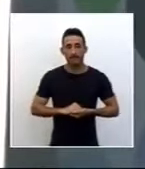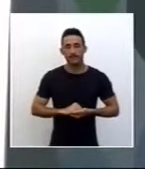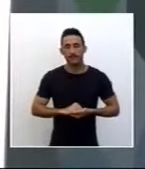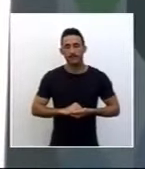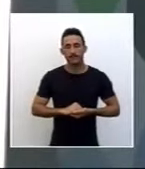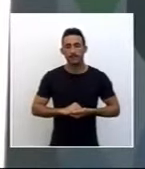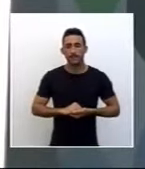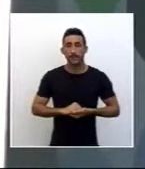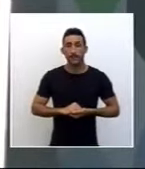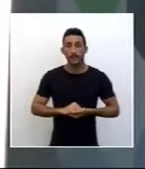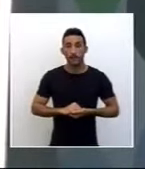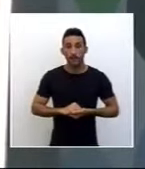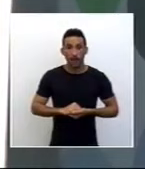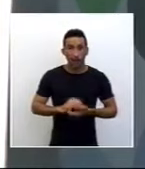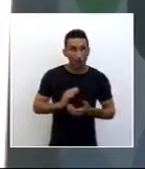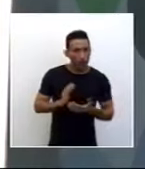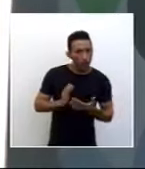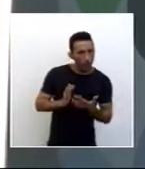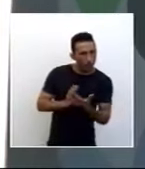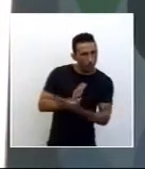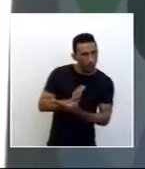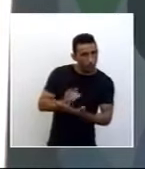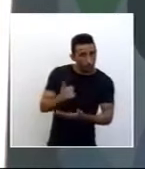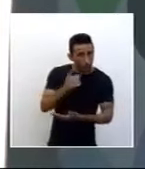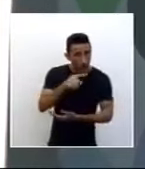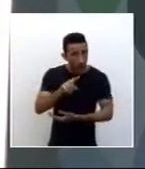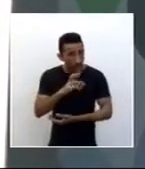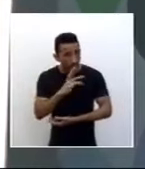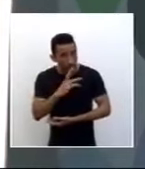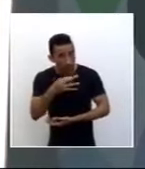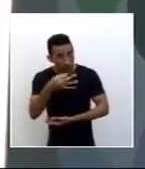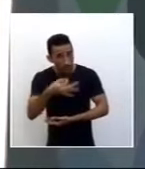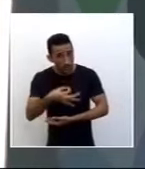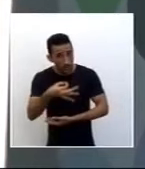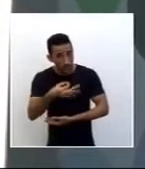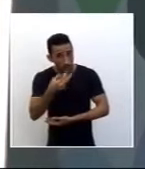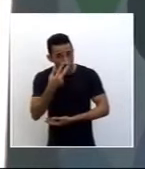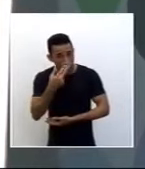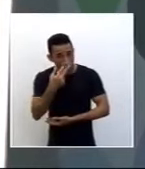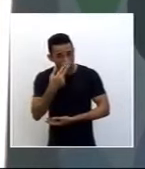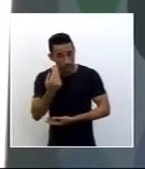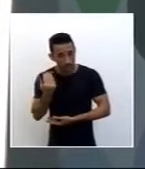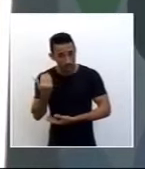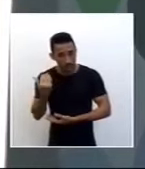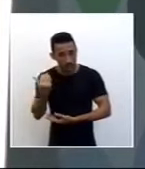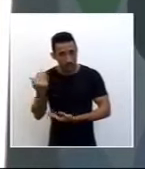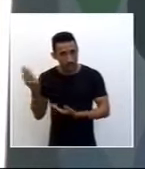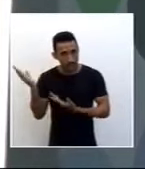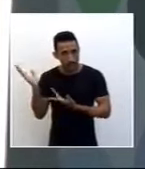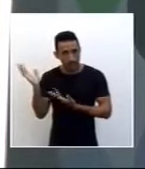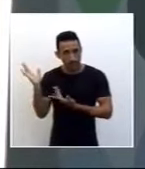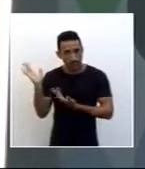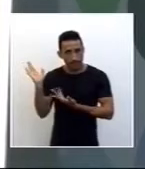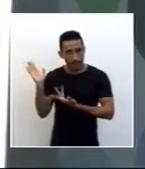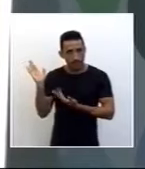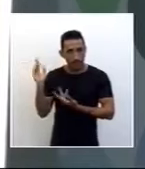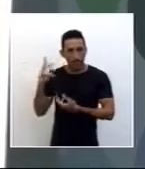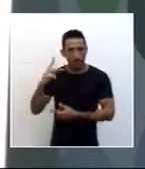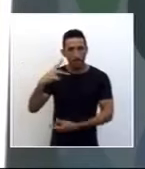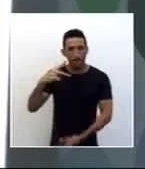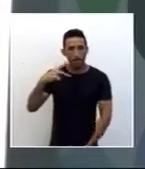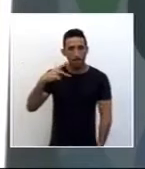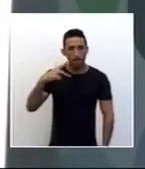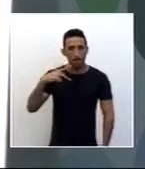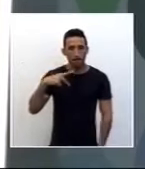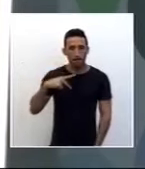se alguém respondeu o quê que é pita É sim muito feliz com ele me colocaram eles ouviram falar de pizza